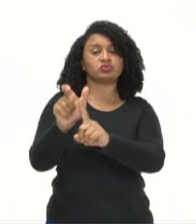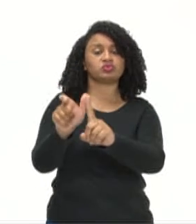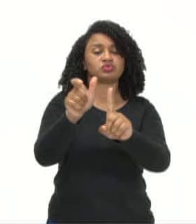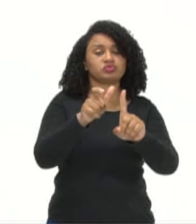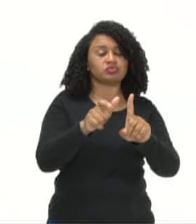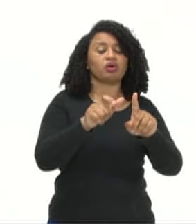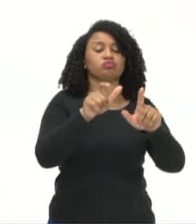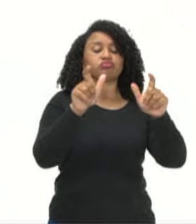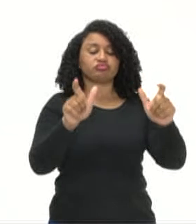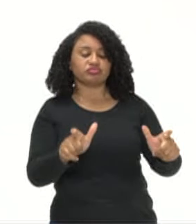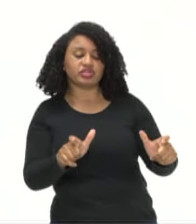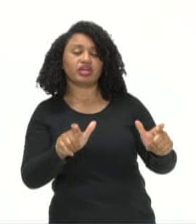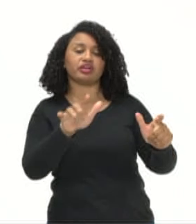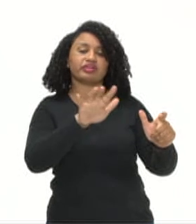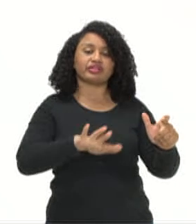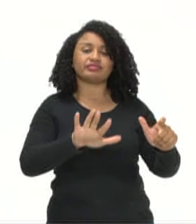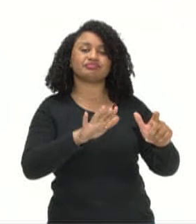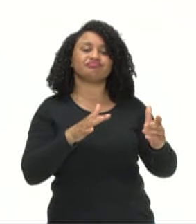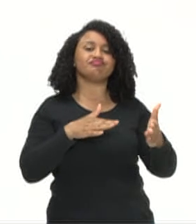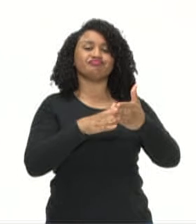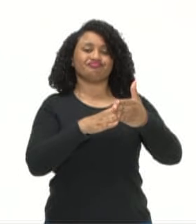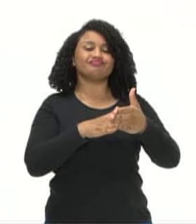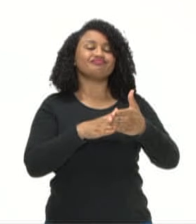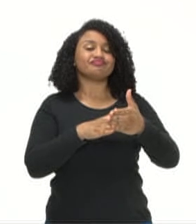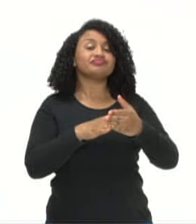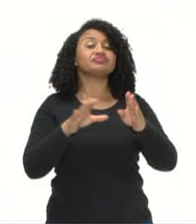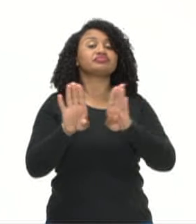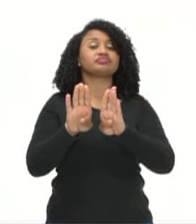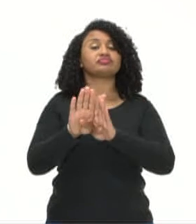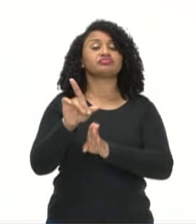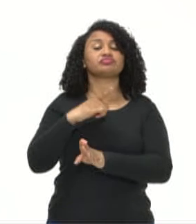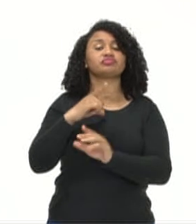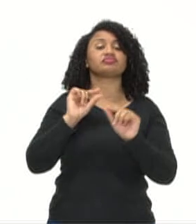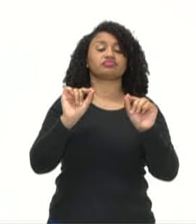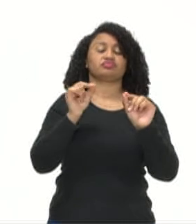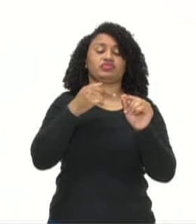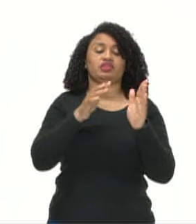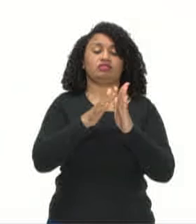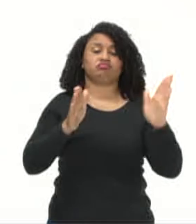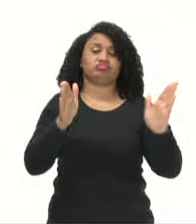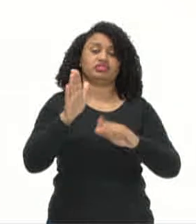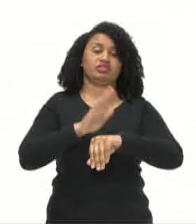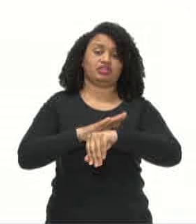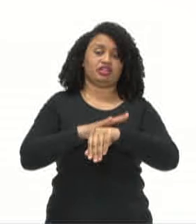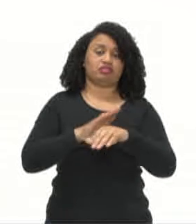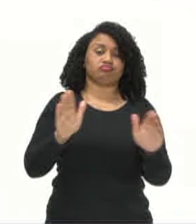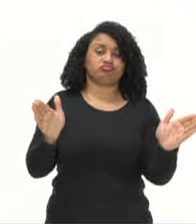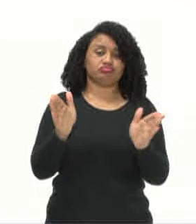um espaço, um cenário limitado e tem também um recorte temporal reduzido.